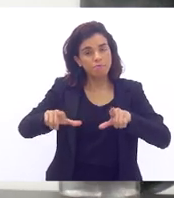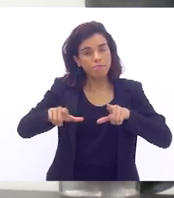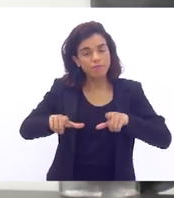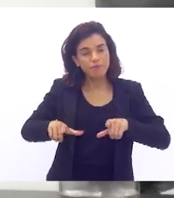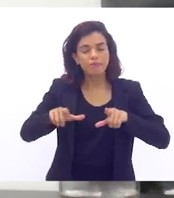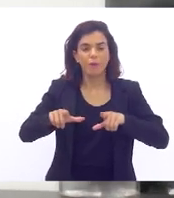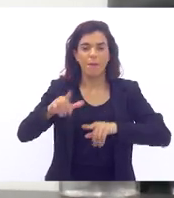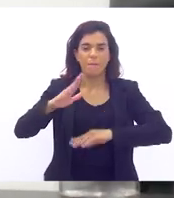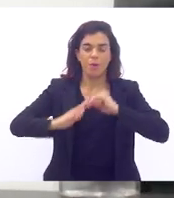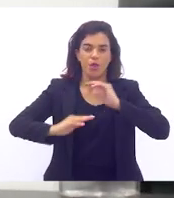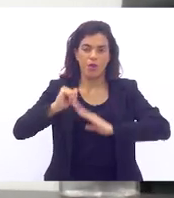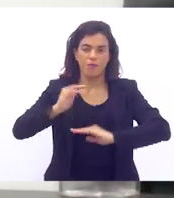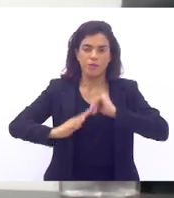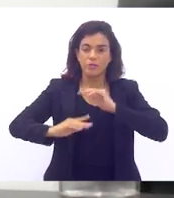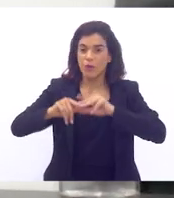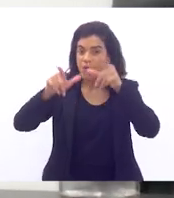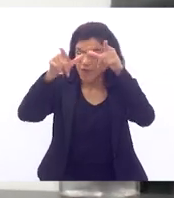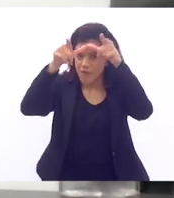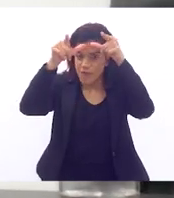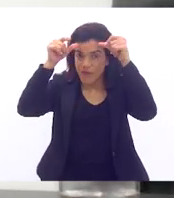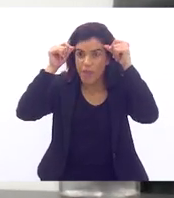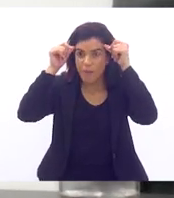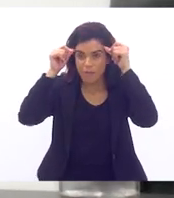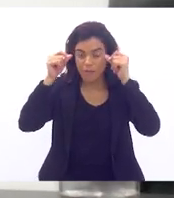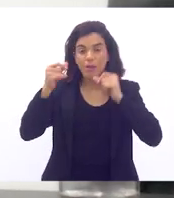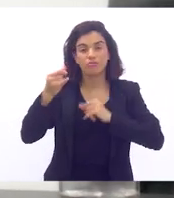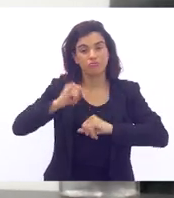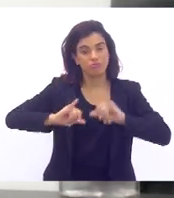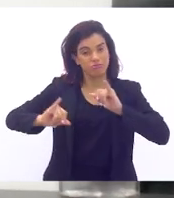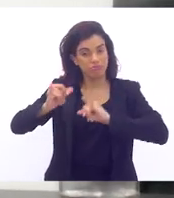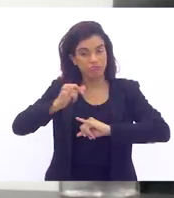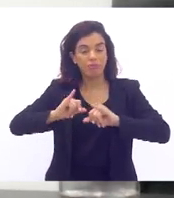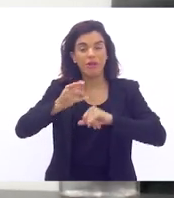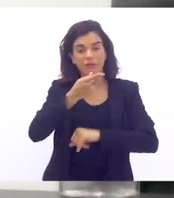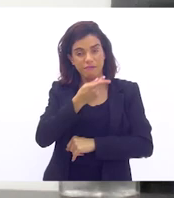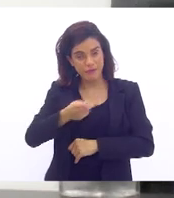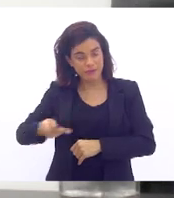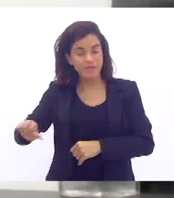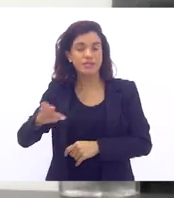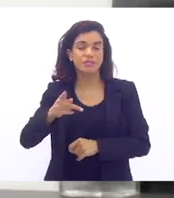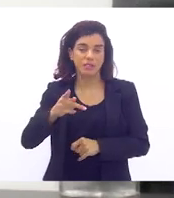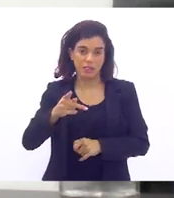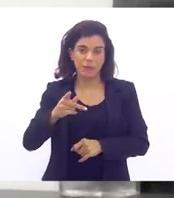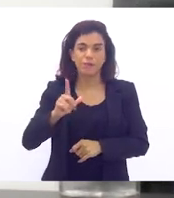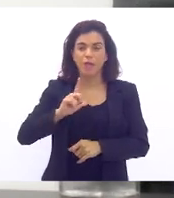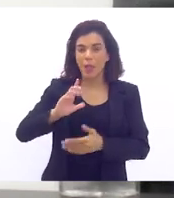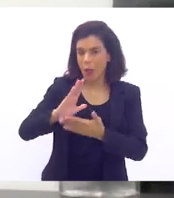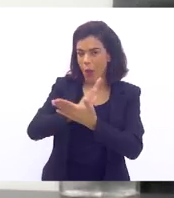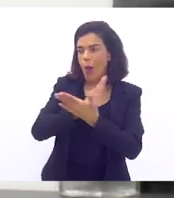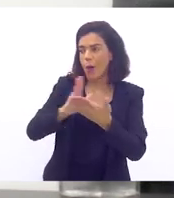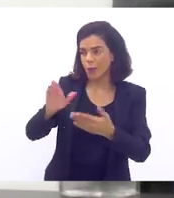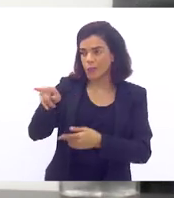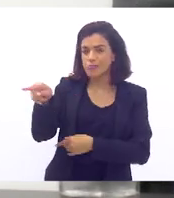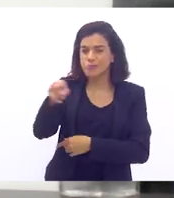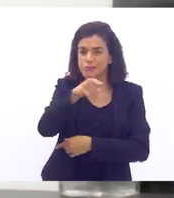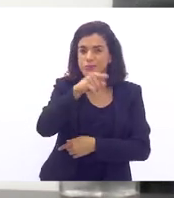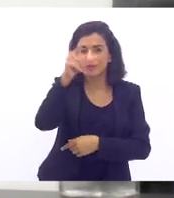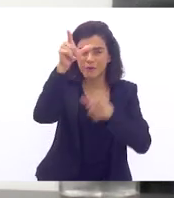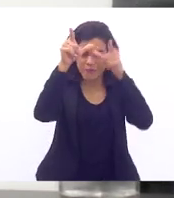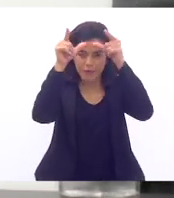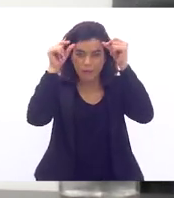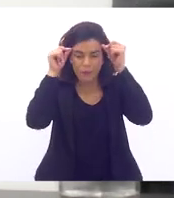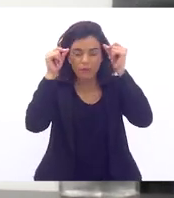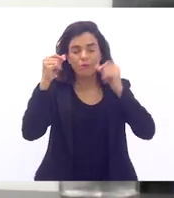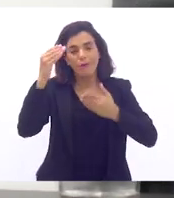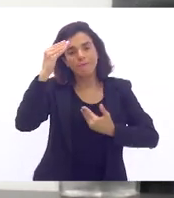formatação técnica São enfermeiros desses laboratórios que visitam os nossos pacientes eu tenho alguns aqui então gostaria